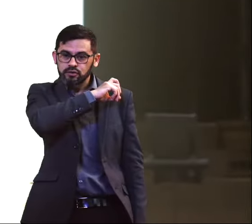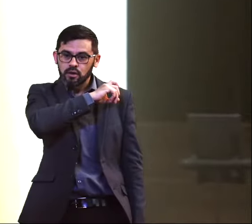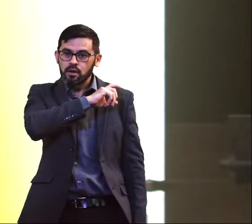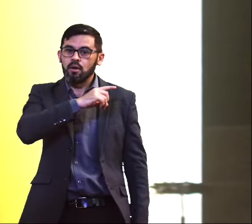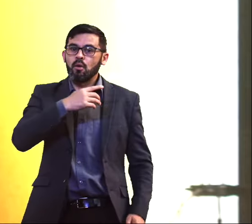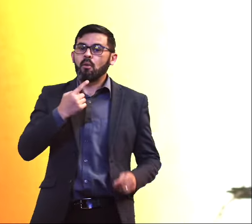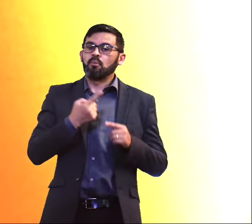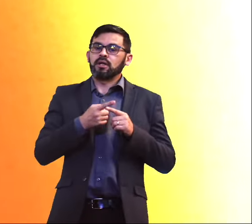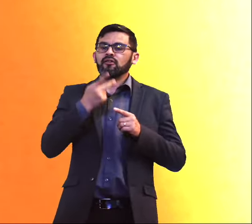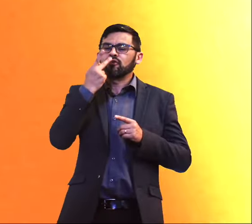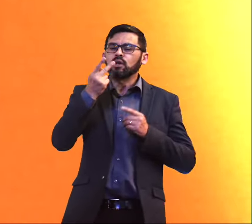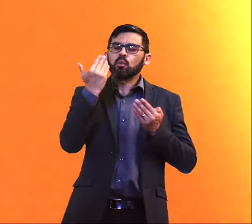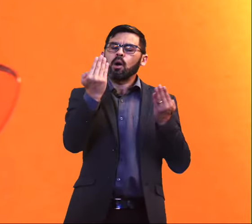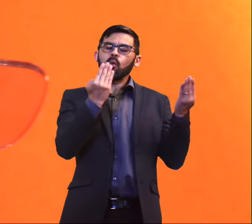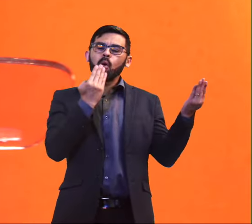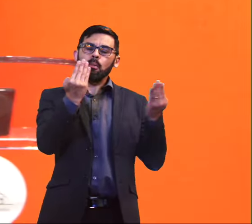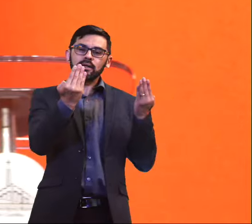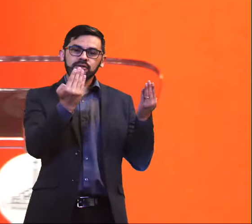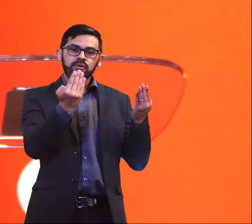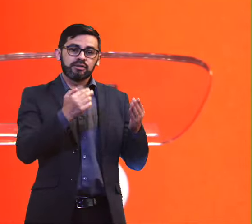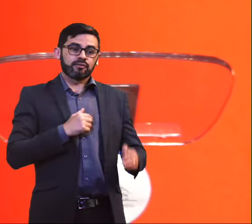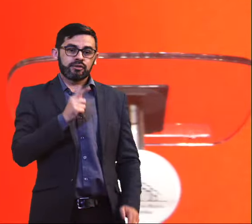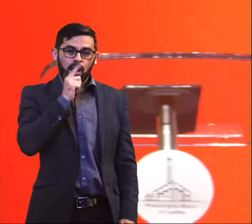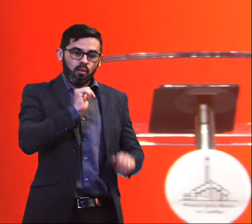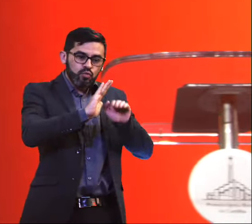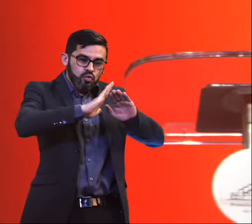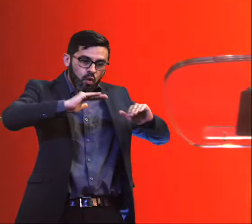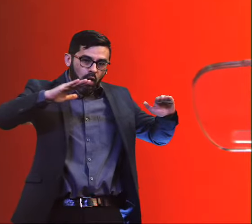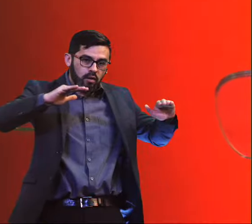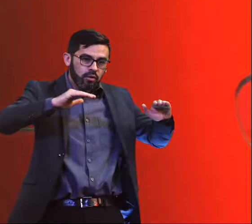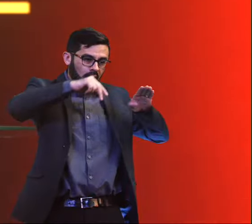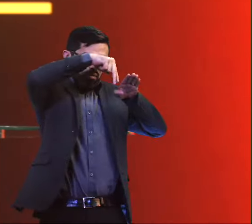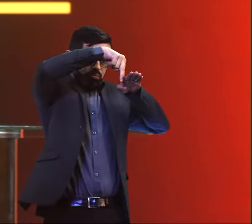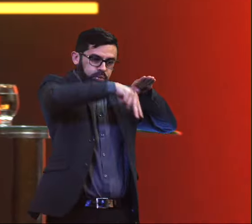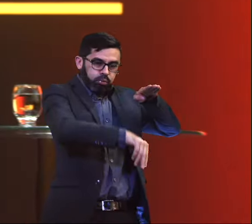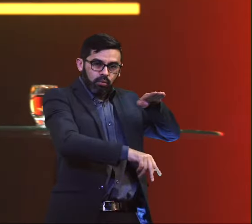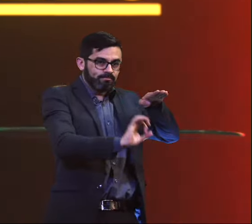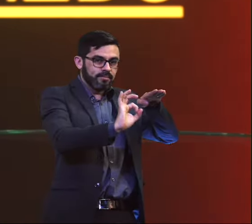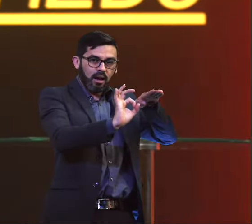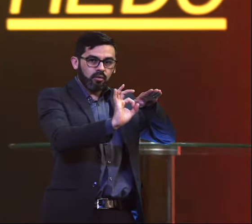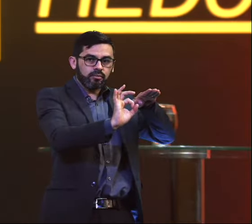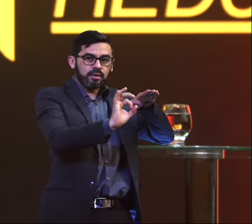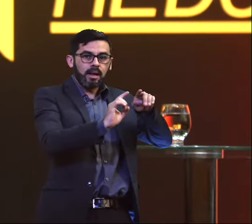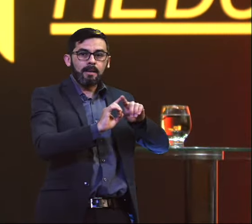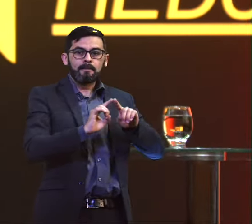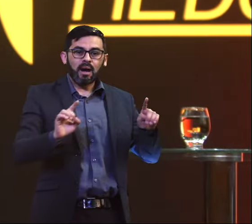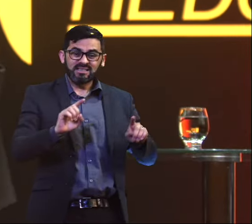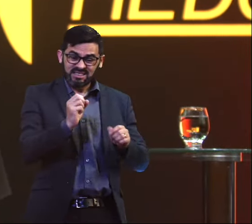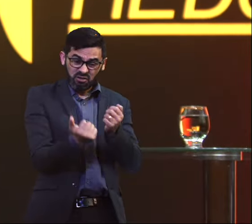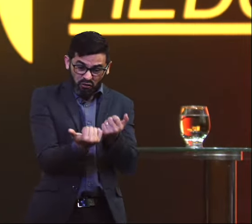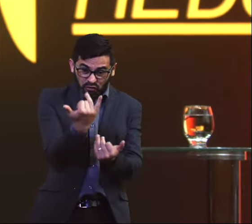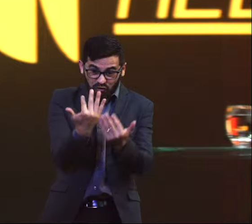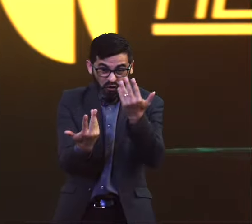vão passar no meio do rio e eles não te submergirão. E ele fala: chama alguma arderá em